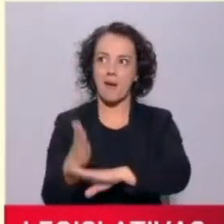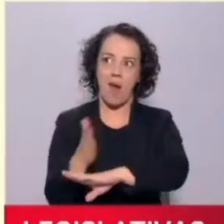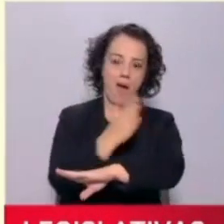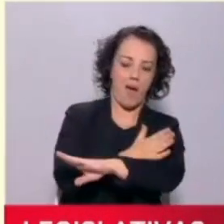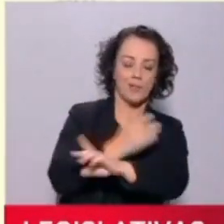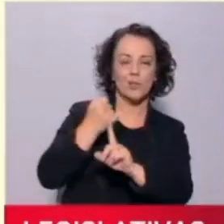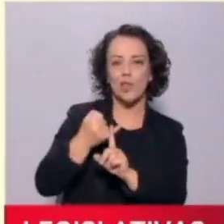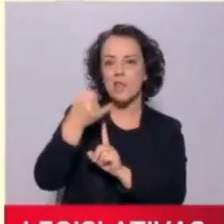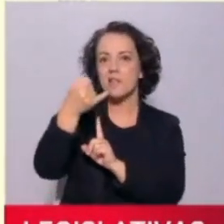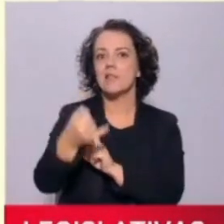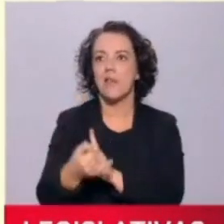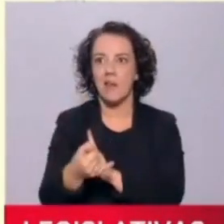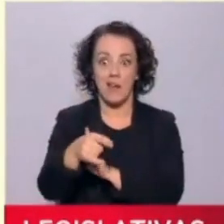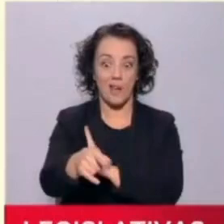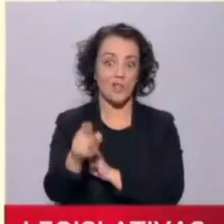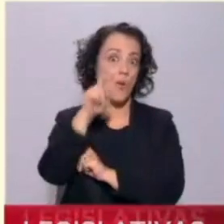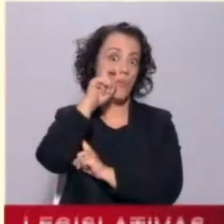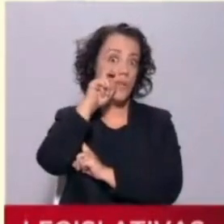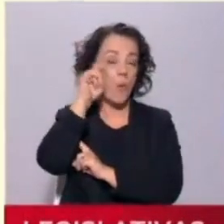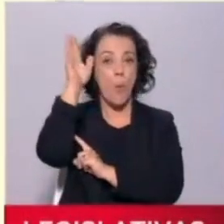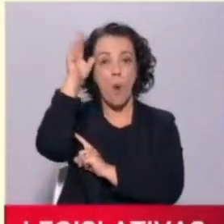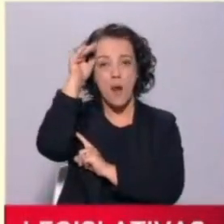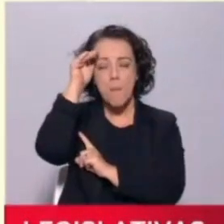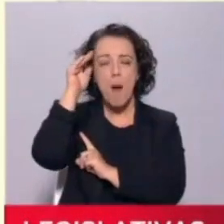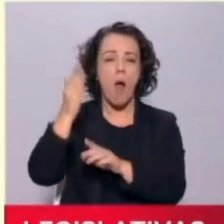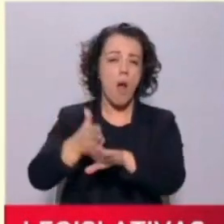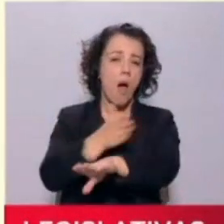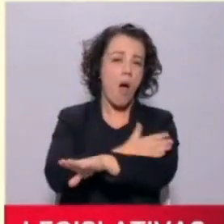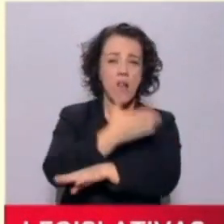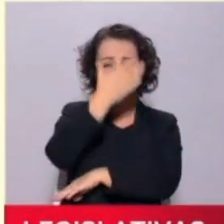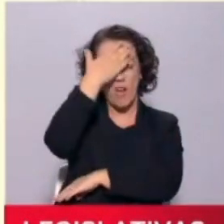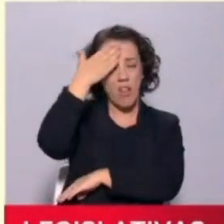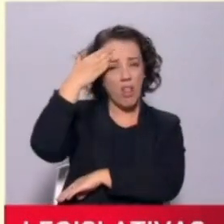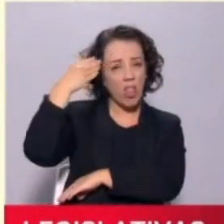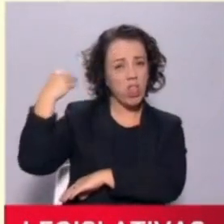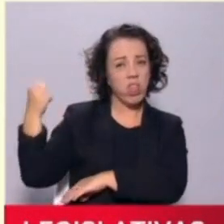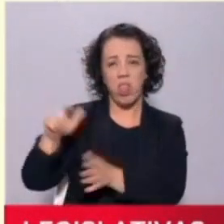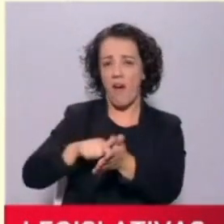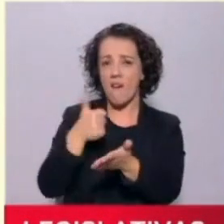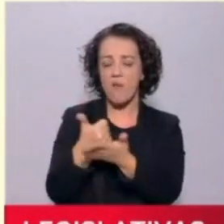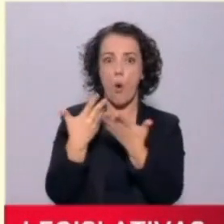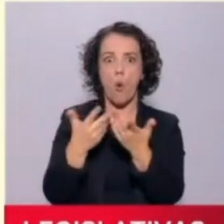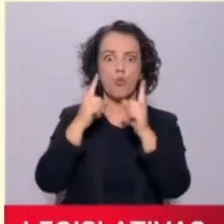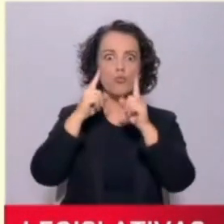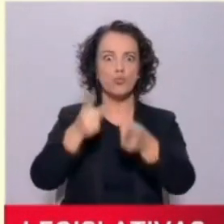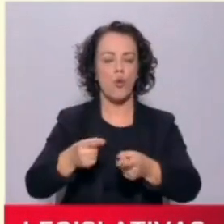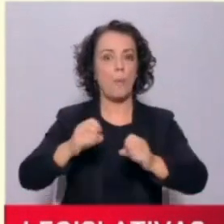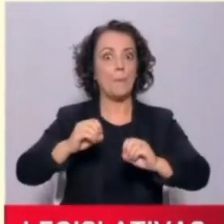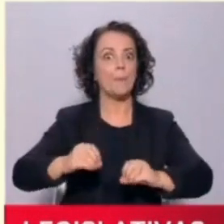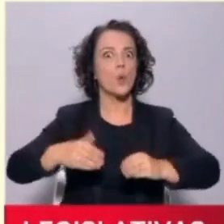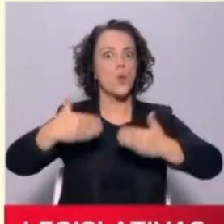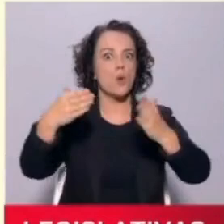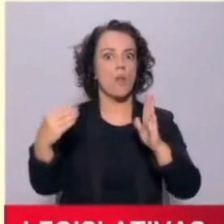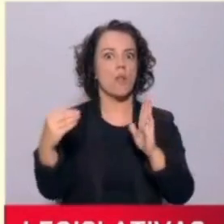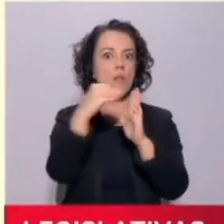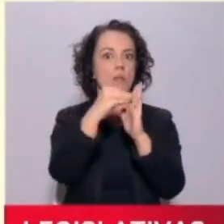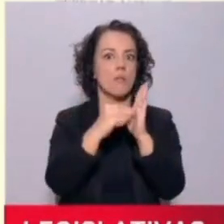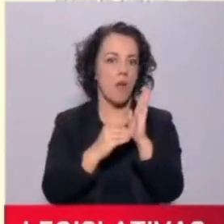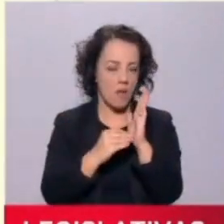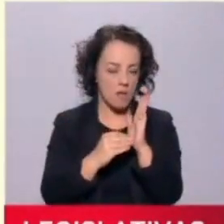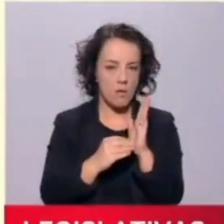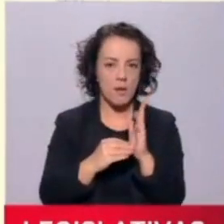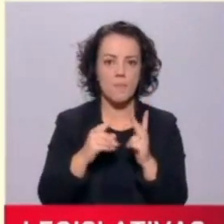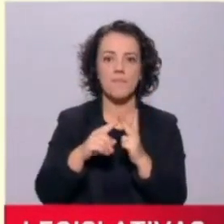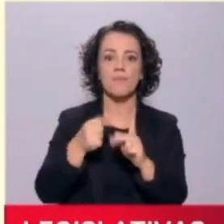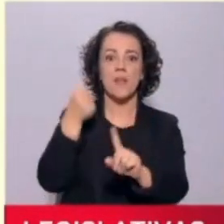Parlamento em que a proteção animal que era que reiteradamente esquecida passou a ser uma prioridade na agenda política aplicada e ambiente é